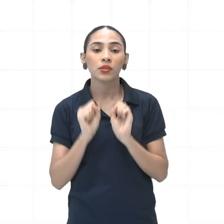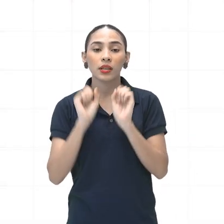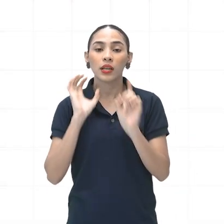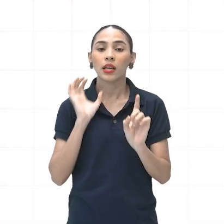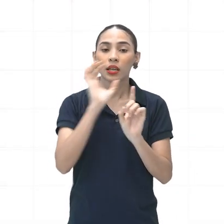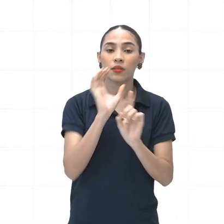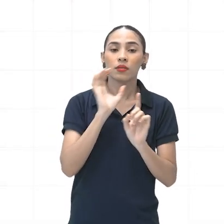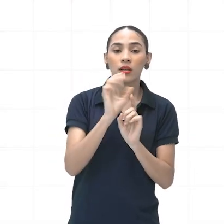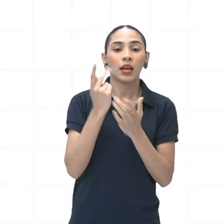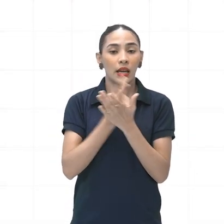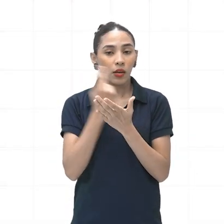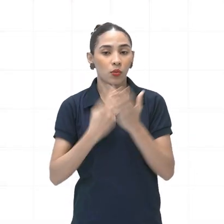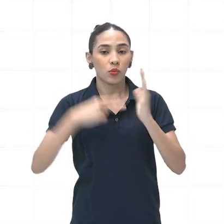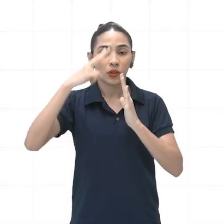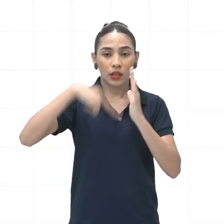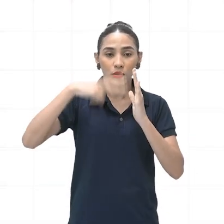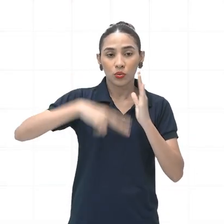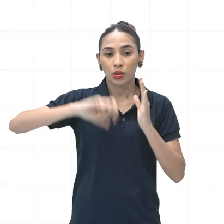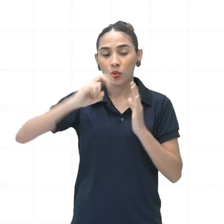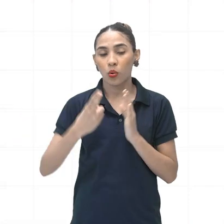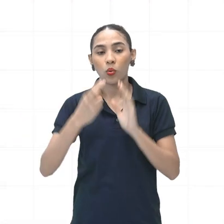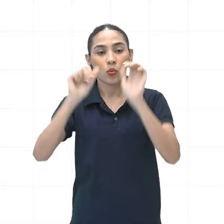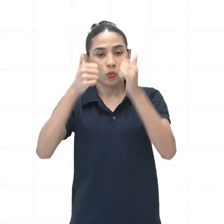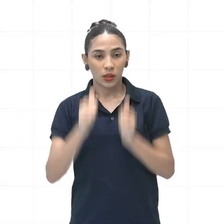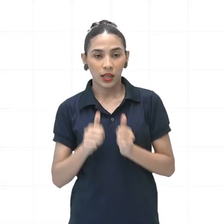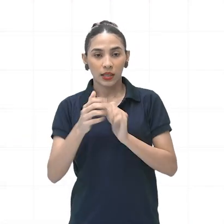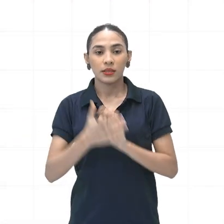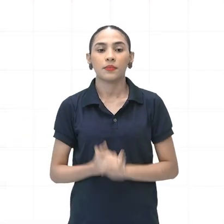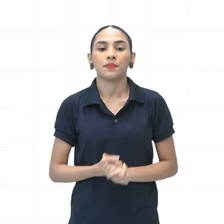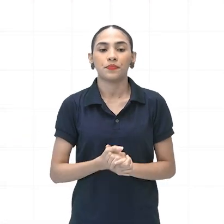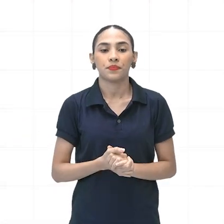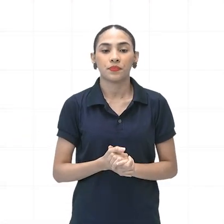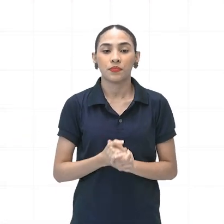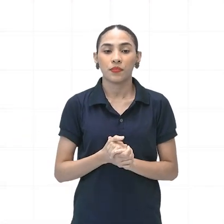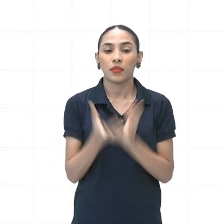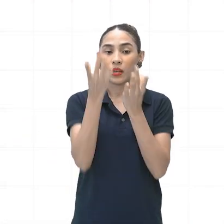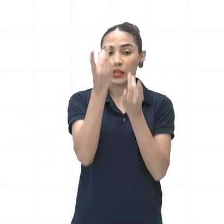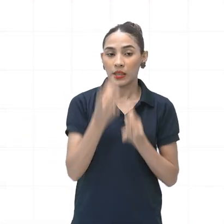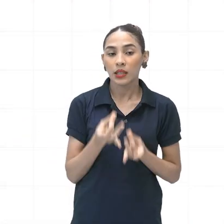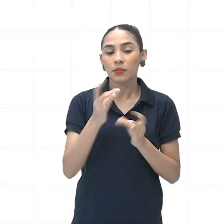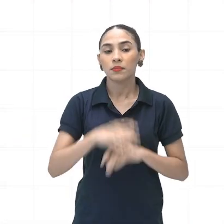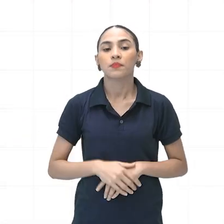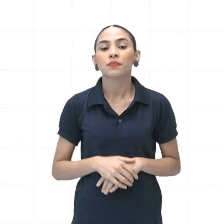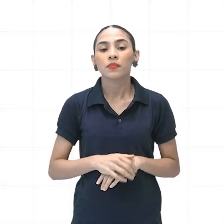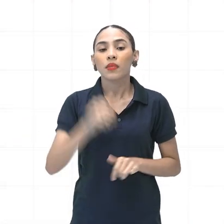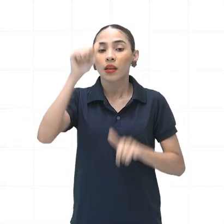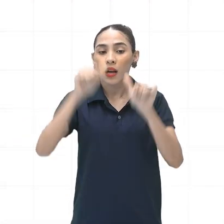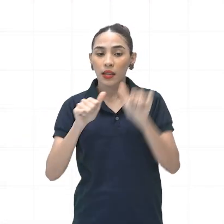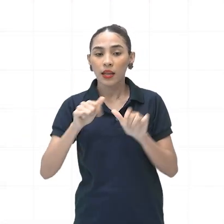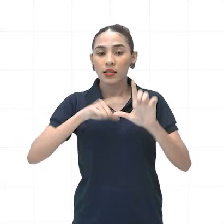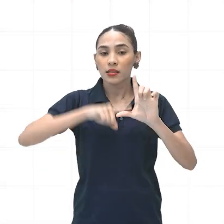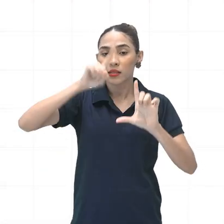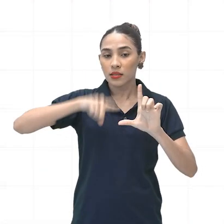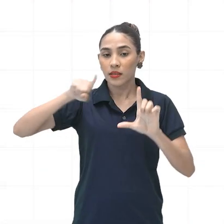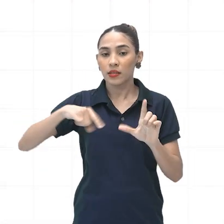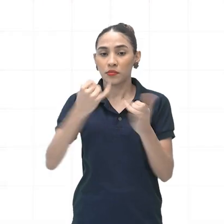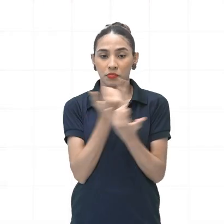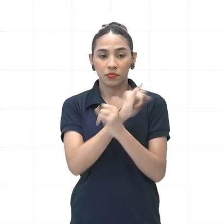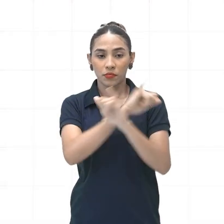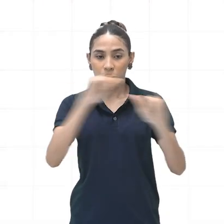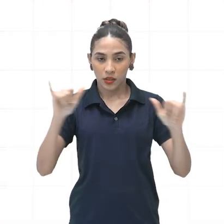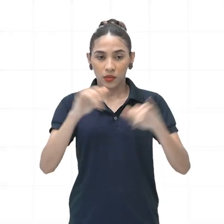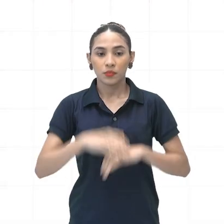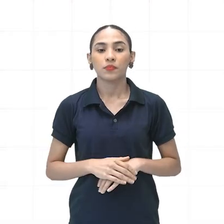induzir a erros de leitura ou de interpretação. E o detalhamento, análise de gráficos divulgados